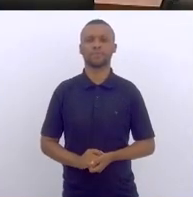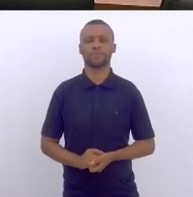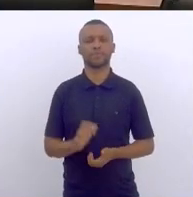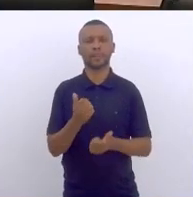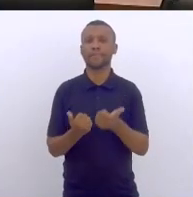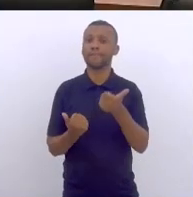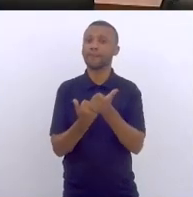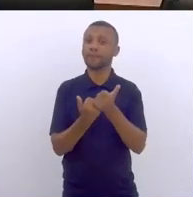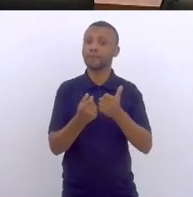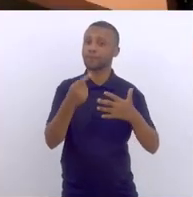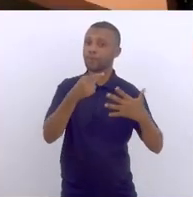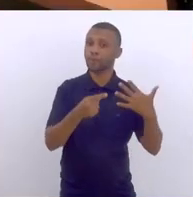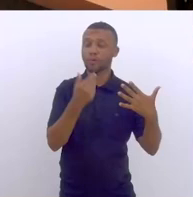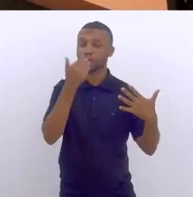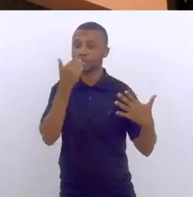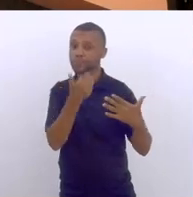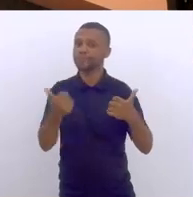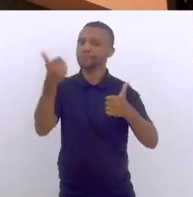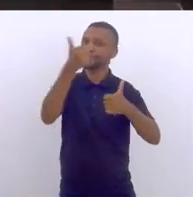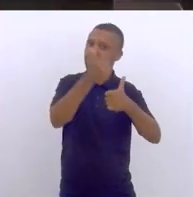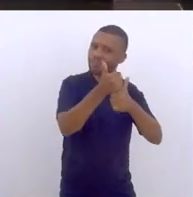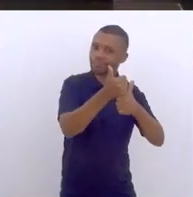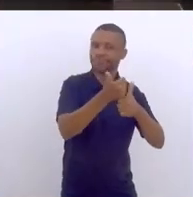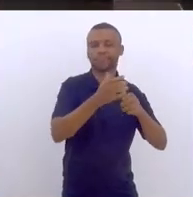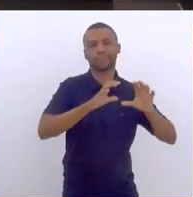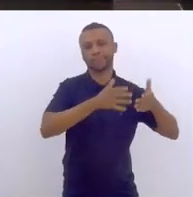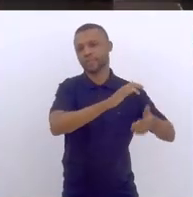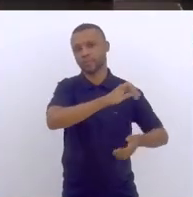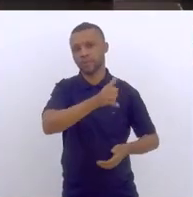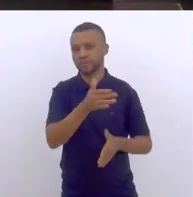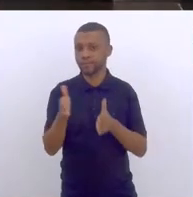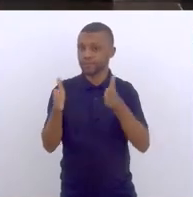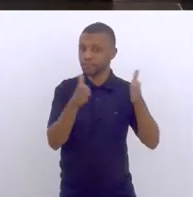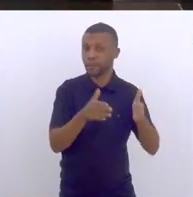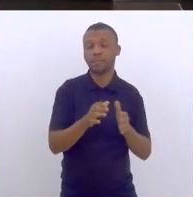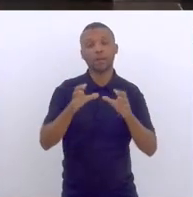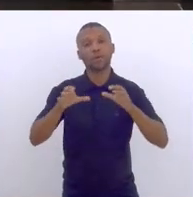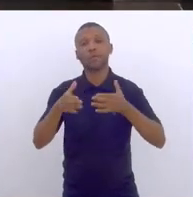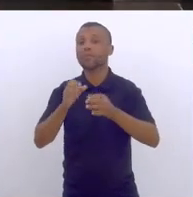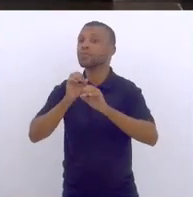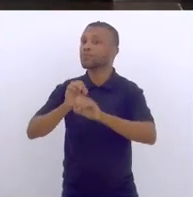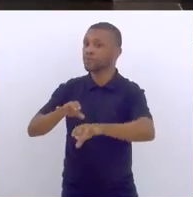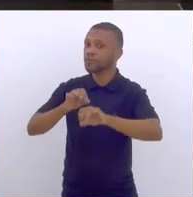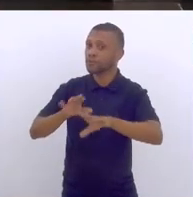Favorável nos termos do substitutivo da CCJ. Pela Comissão de Educação, deputado Flávio Serafini.